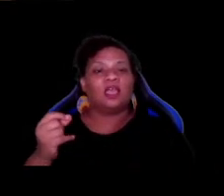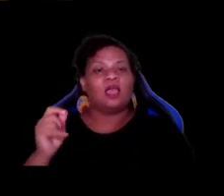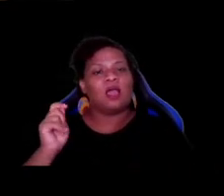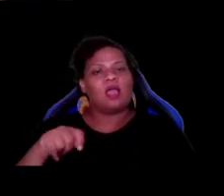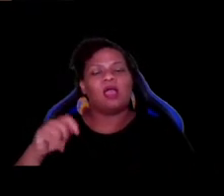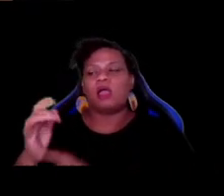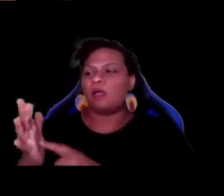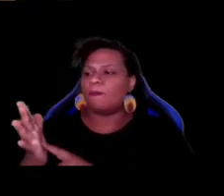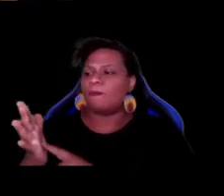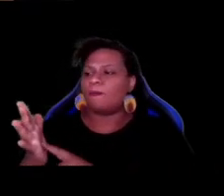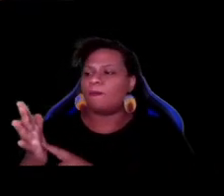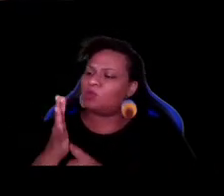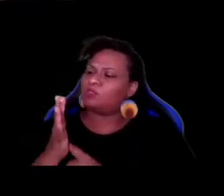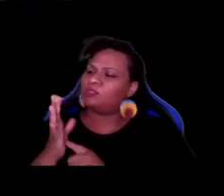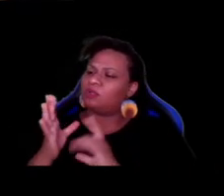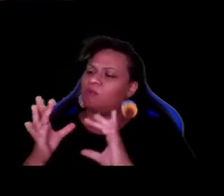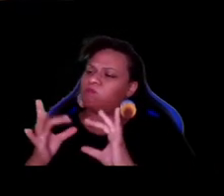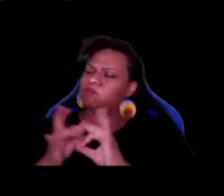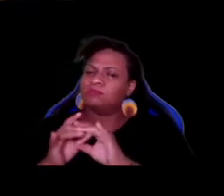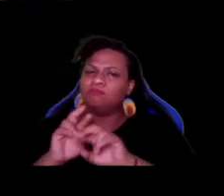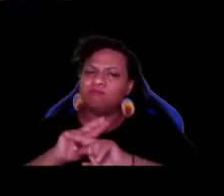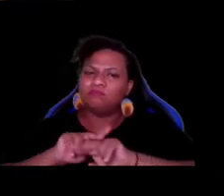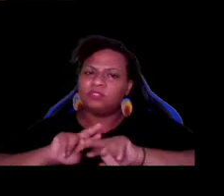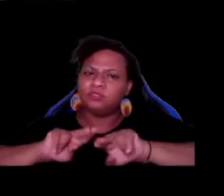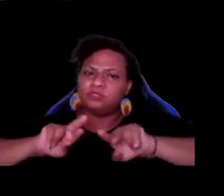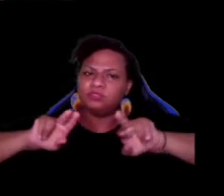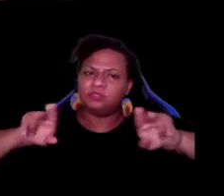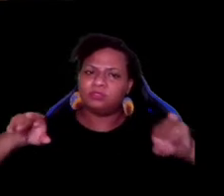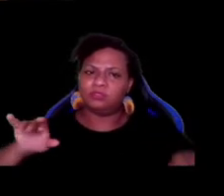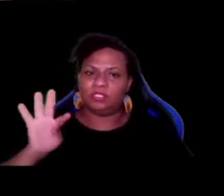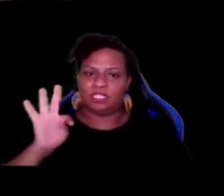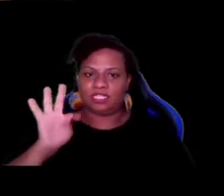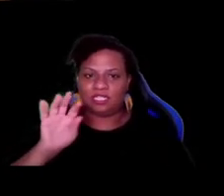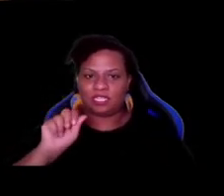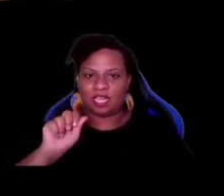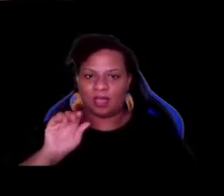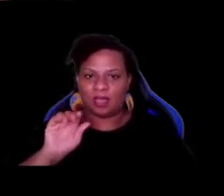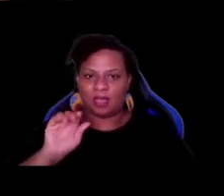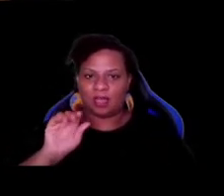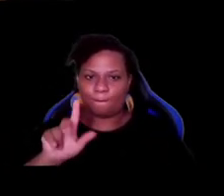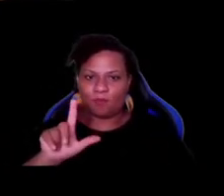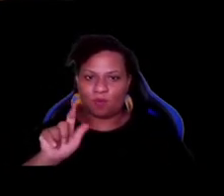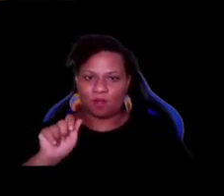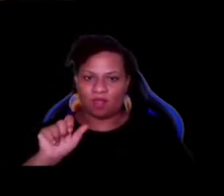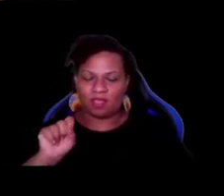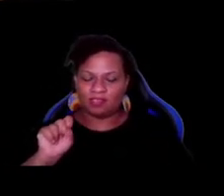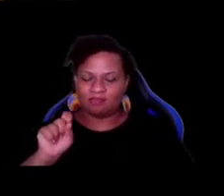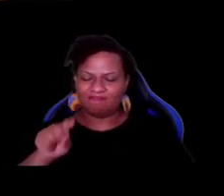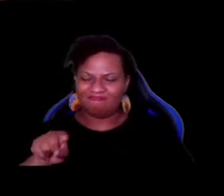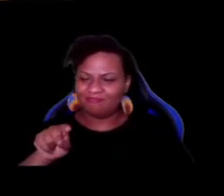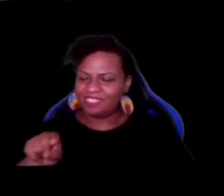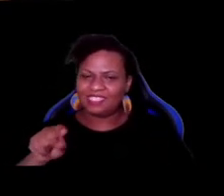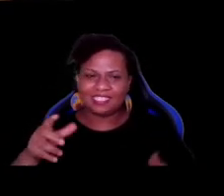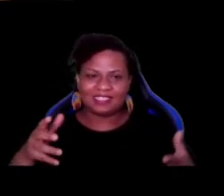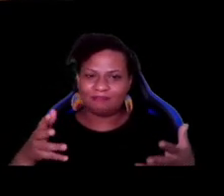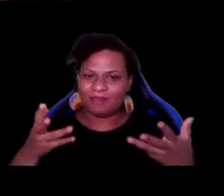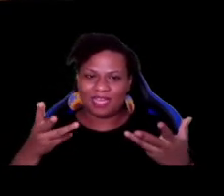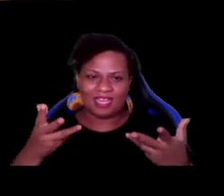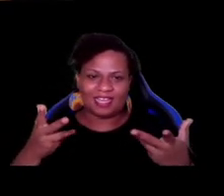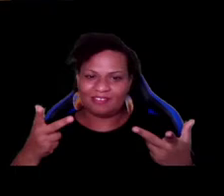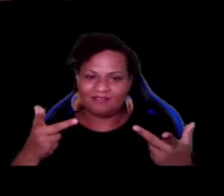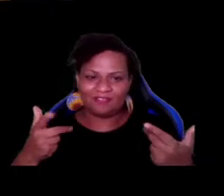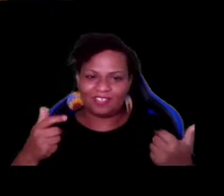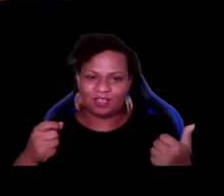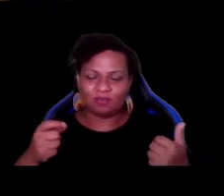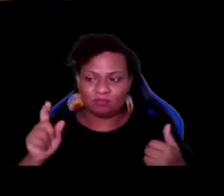a complexidade das tábuas, né? Uhum. Realmente é um instrumento maravilhoso, mas é um instrumento